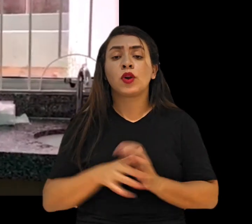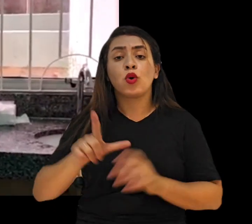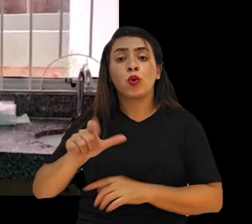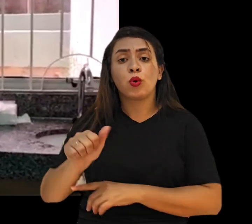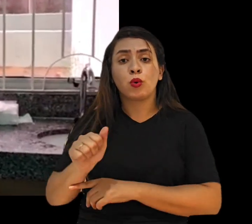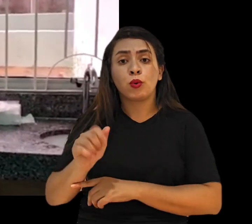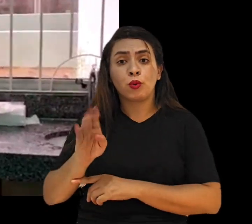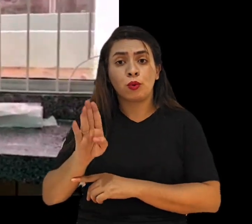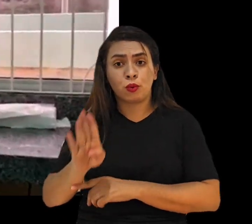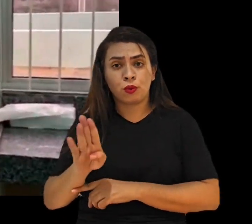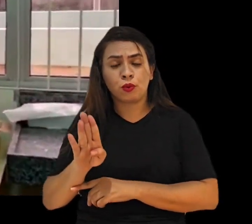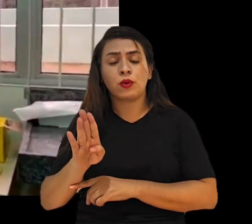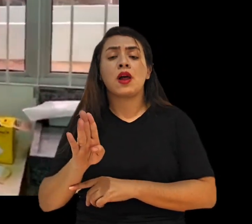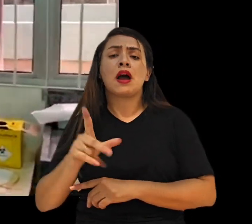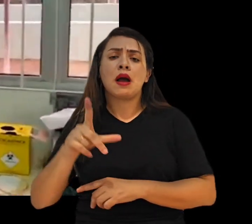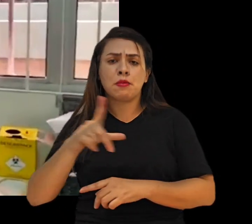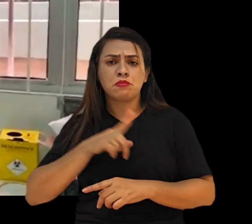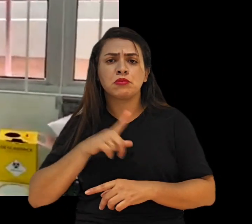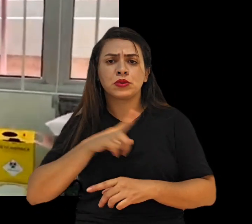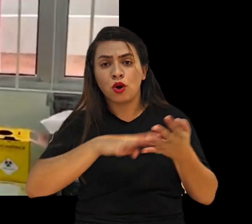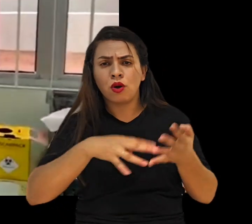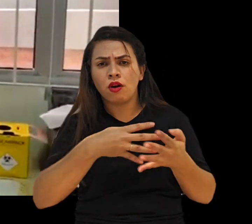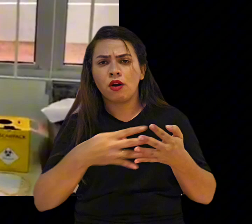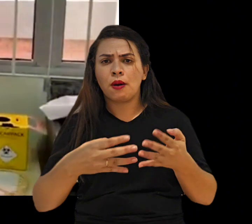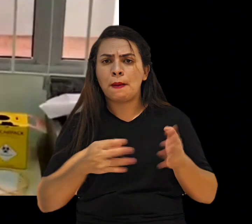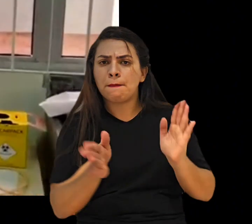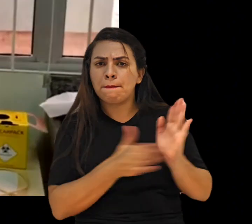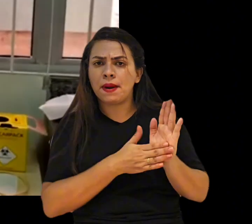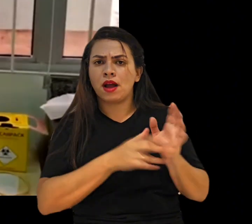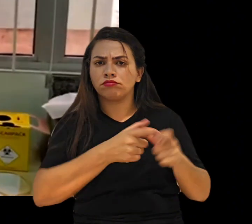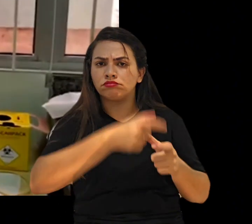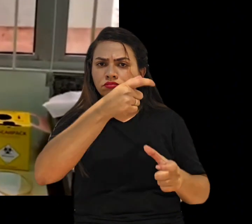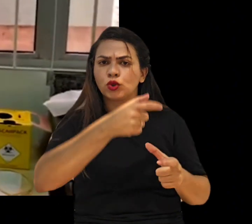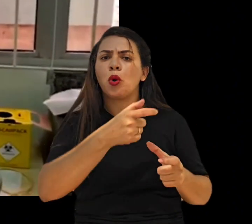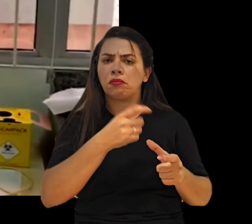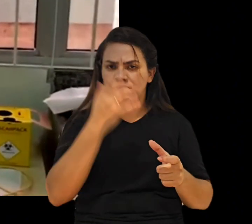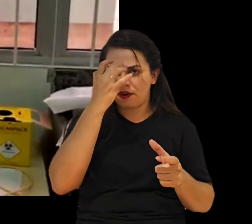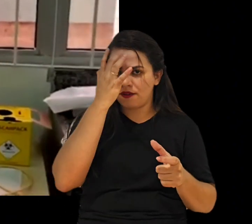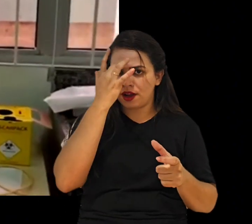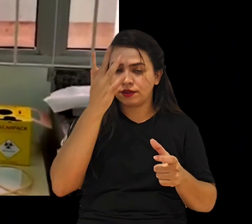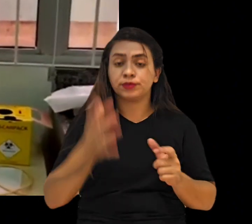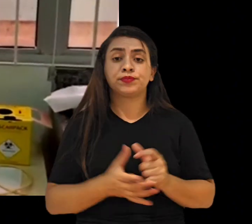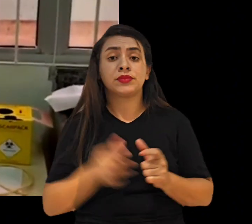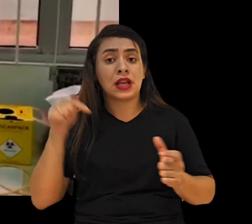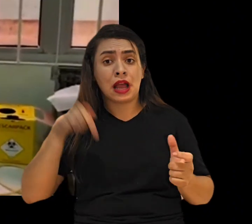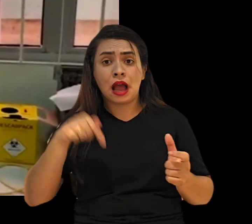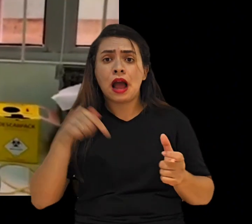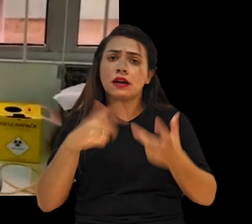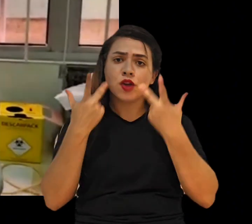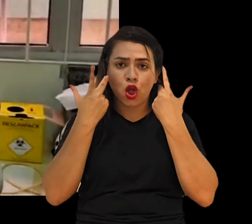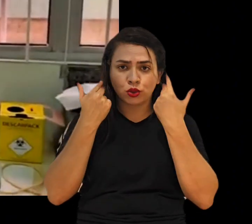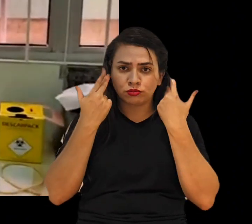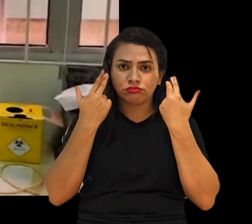aqui e escreve o nome do paciente. Tá? Ana Carolina.